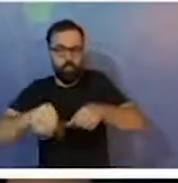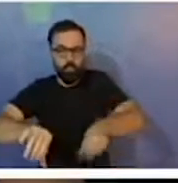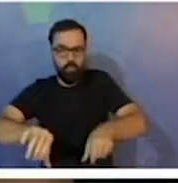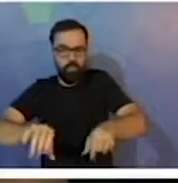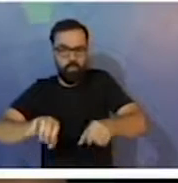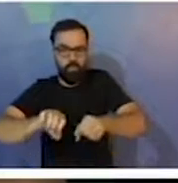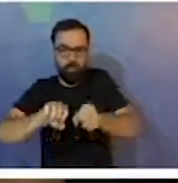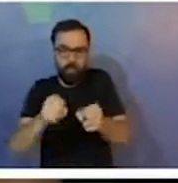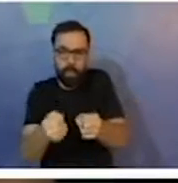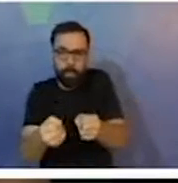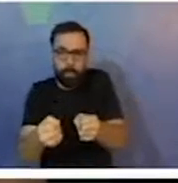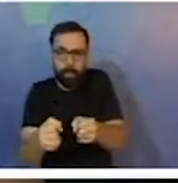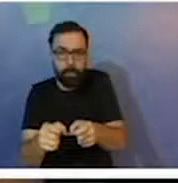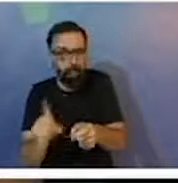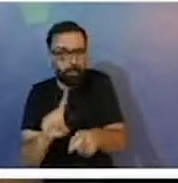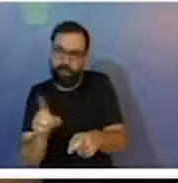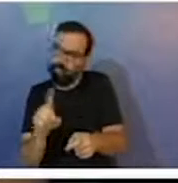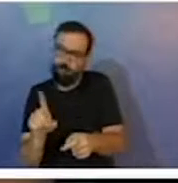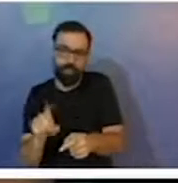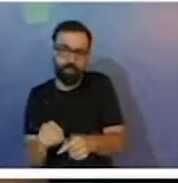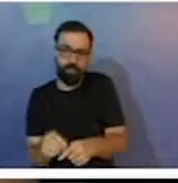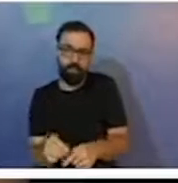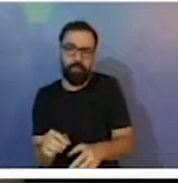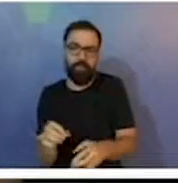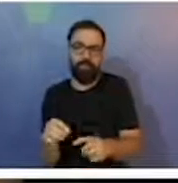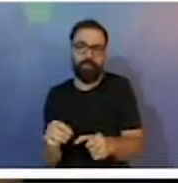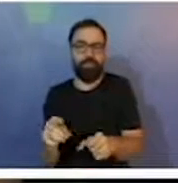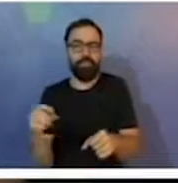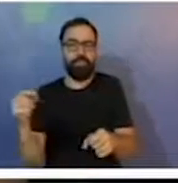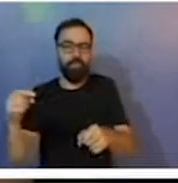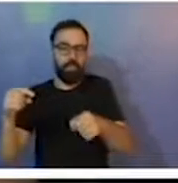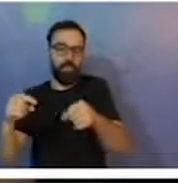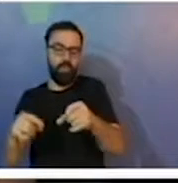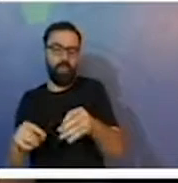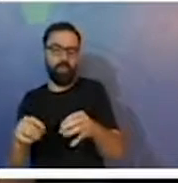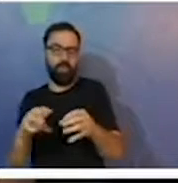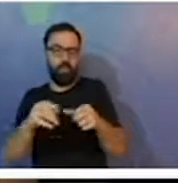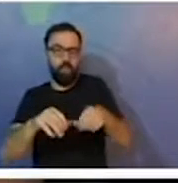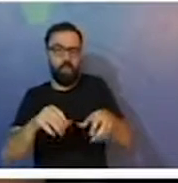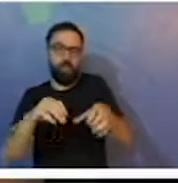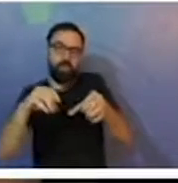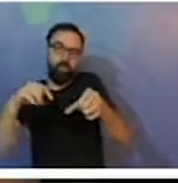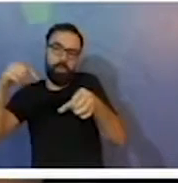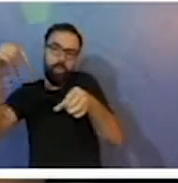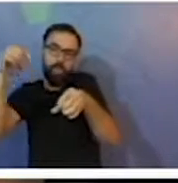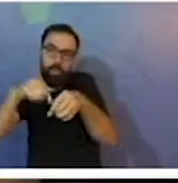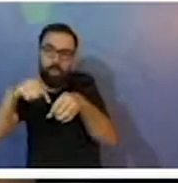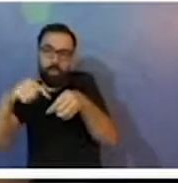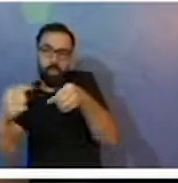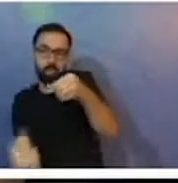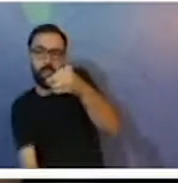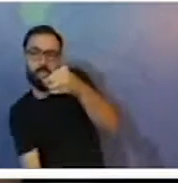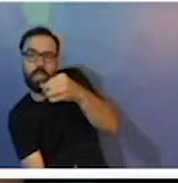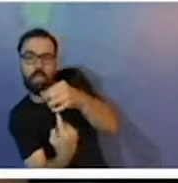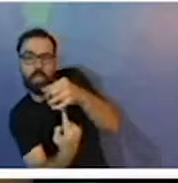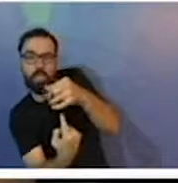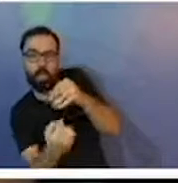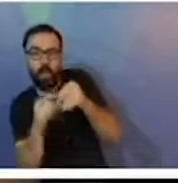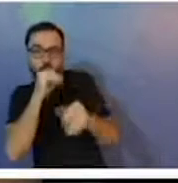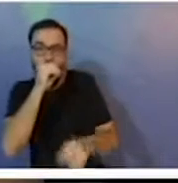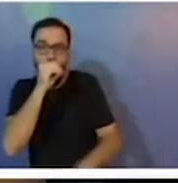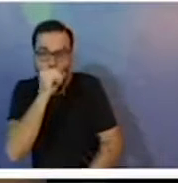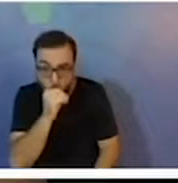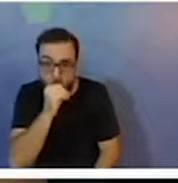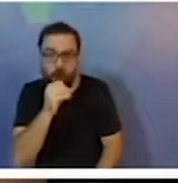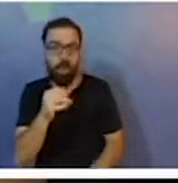faça delicadamente um buraquinho em cada extremidade com agulha depois sobe um orifício para